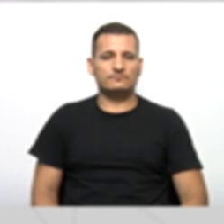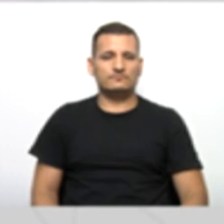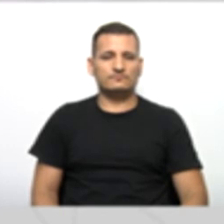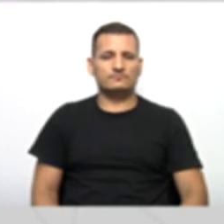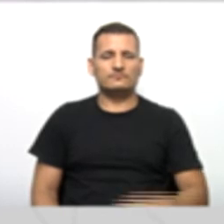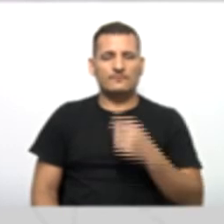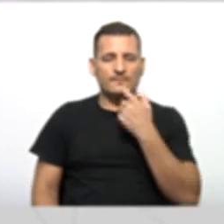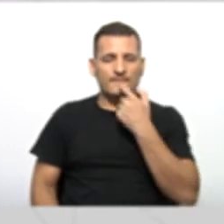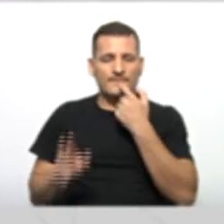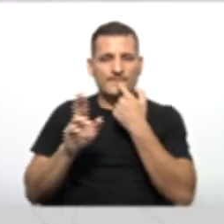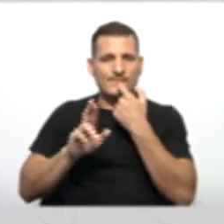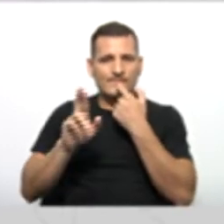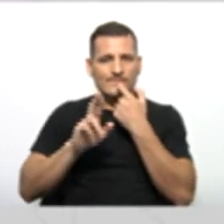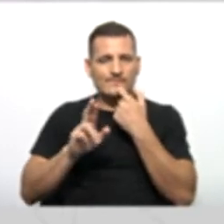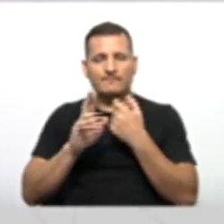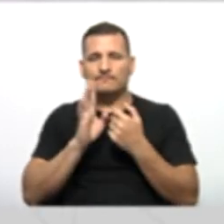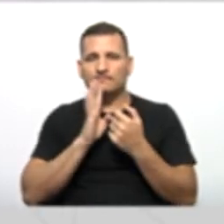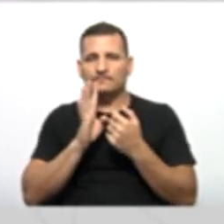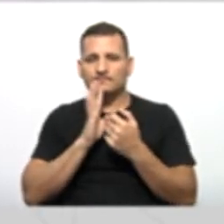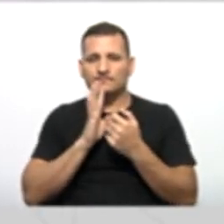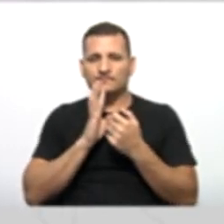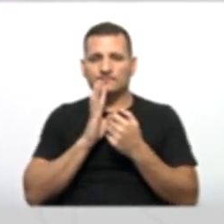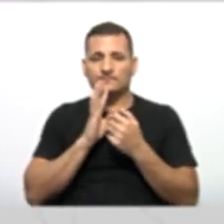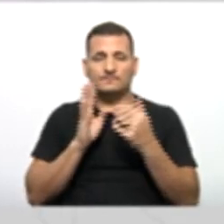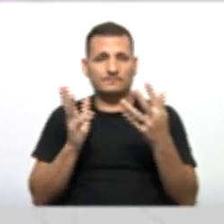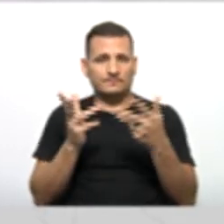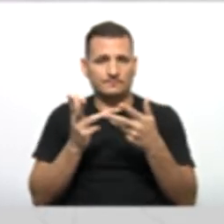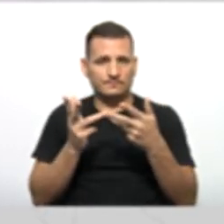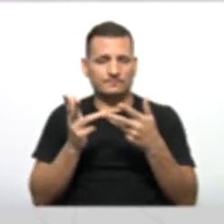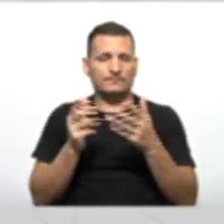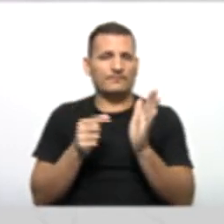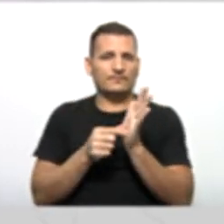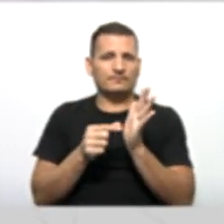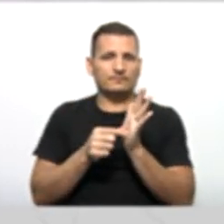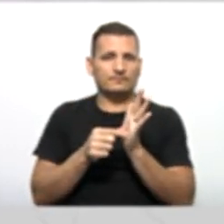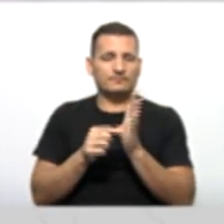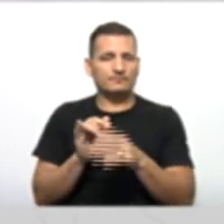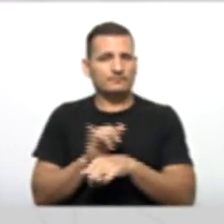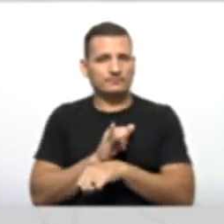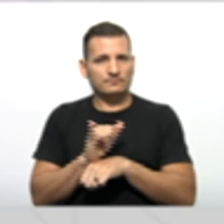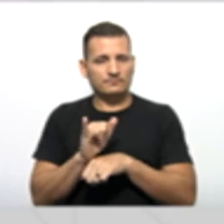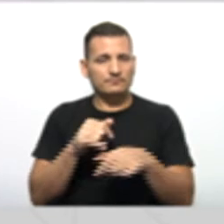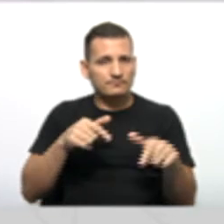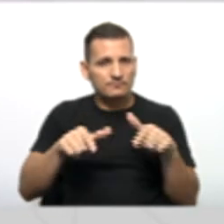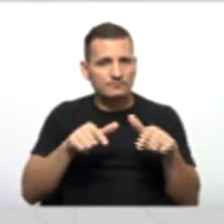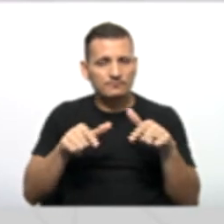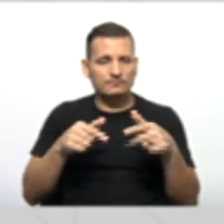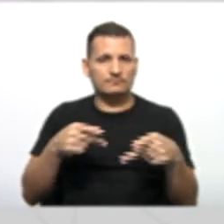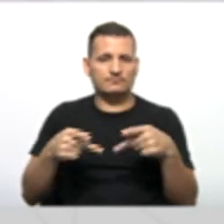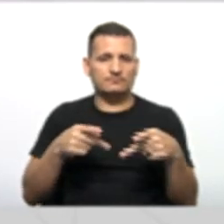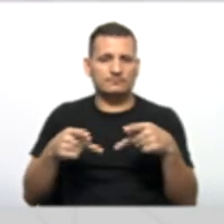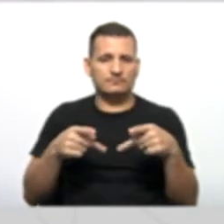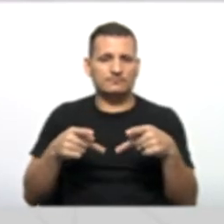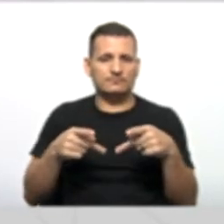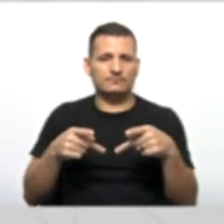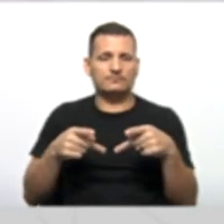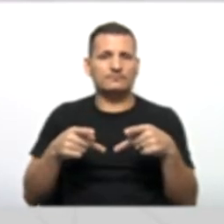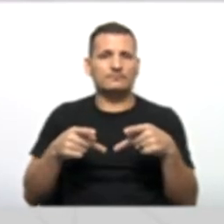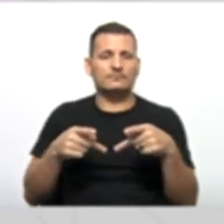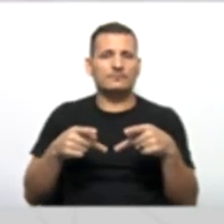de conhecimentos, habilidades, ferramentas e técnicas às atividades do projeto, a fim de atender aos